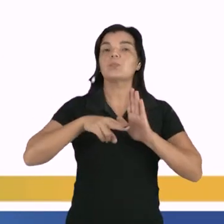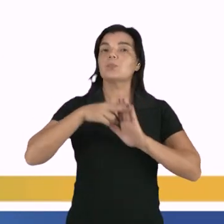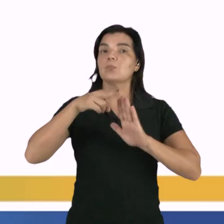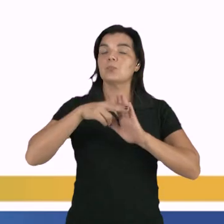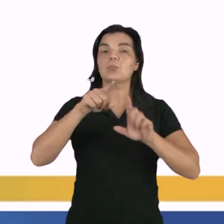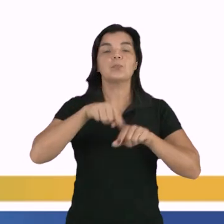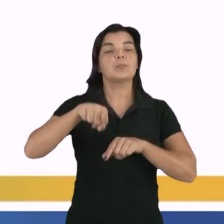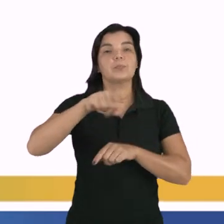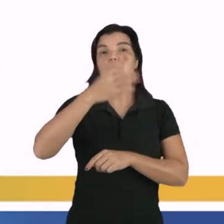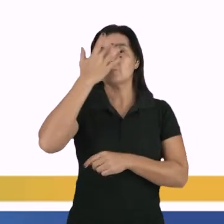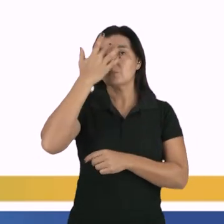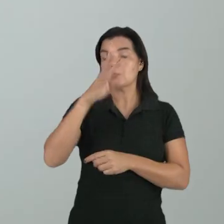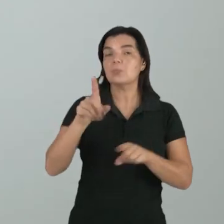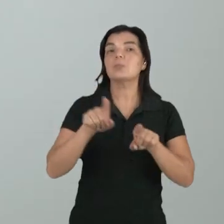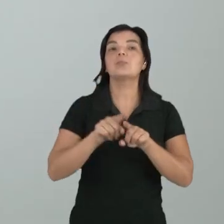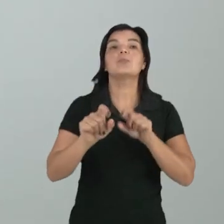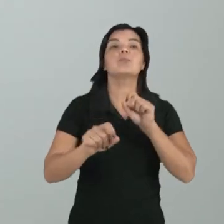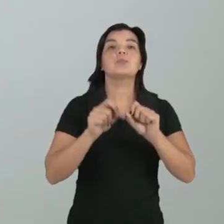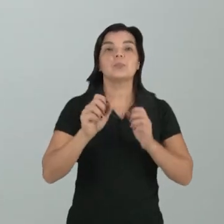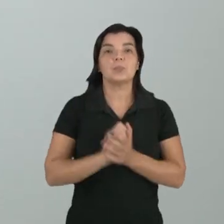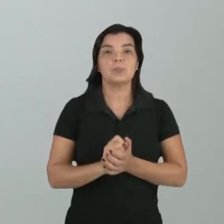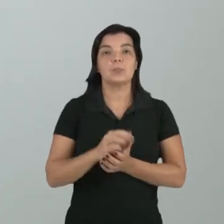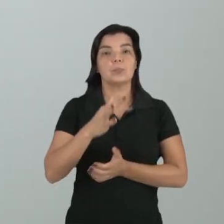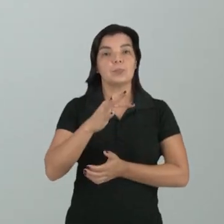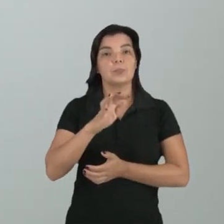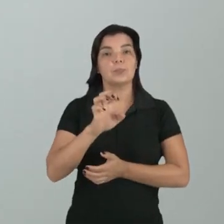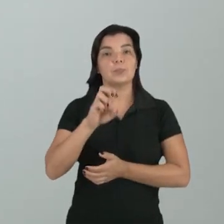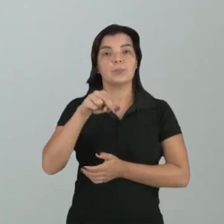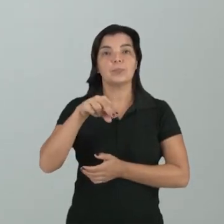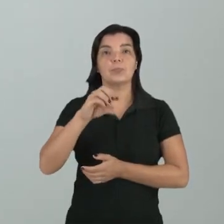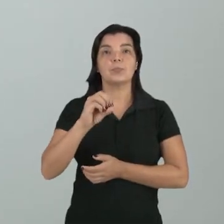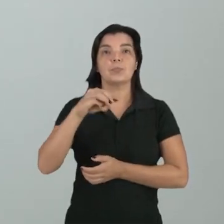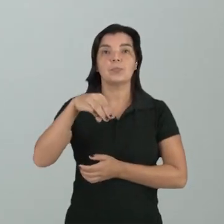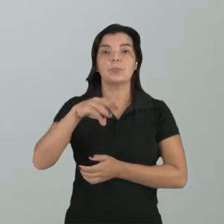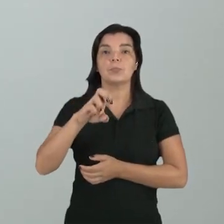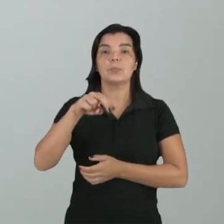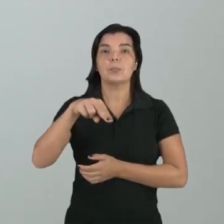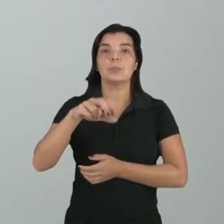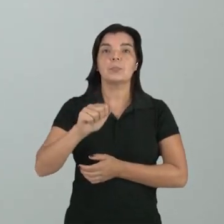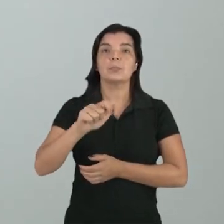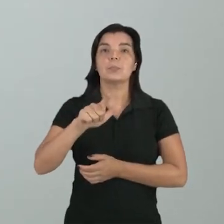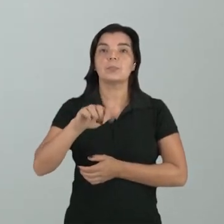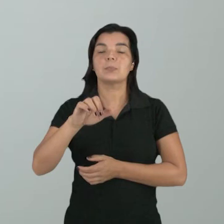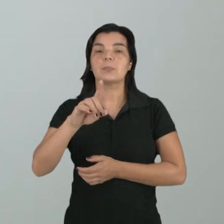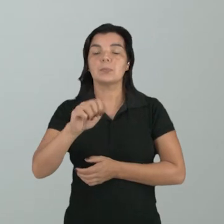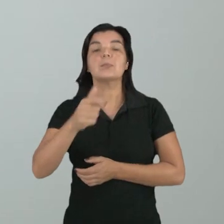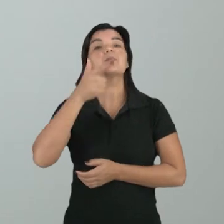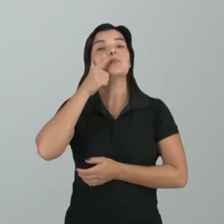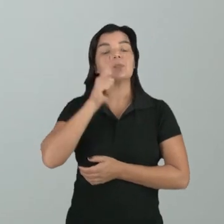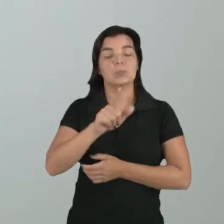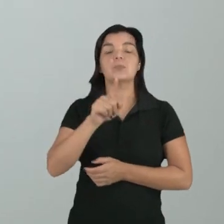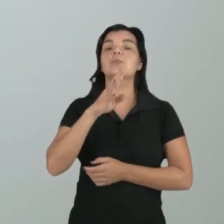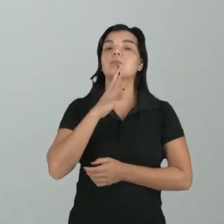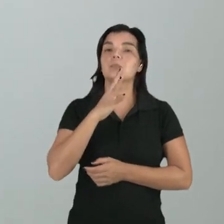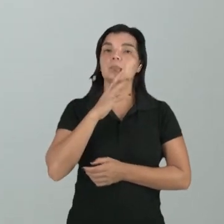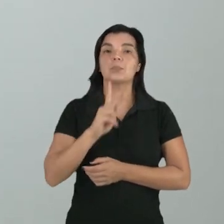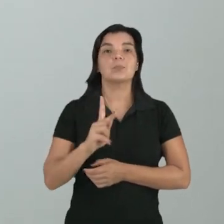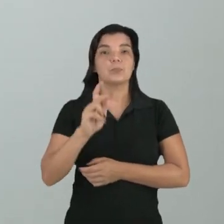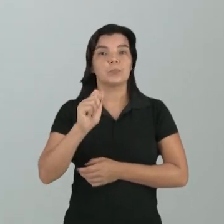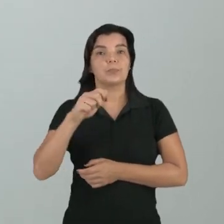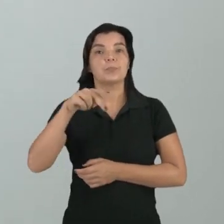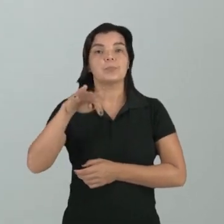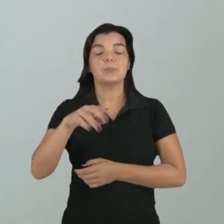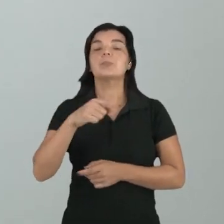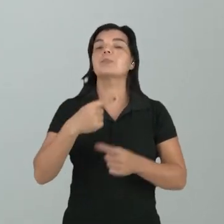norma, mesmo que você não saiba o que é fenomenologia, que é no caso do autor, você já acertaria pela E se você conhece